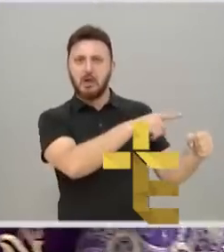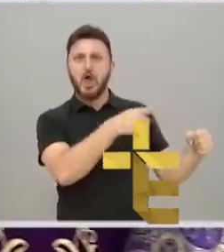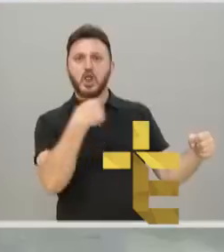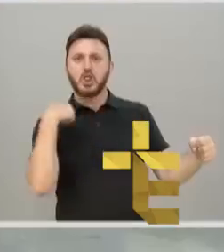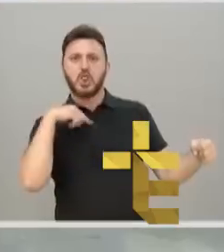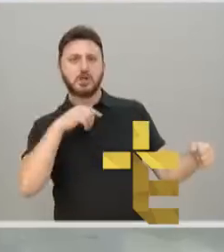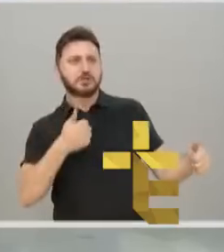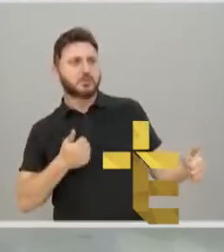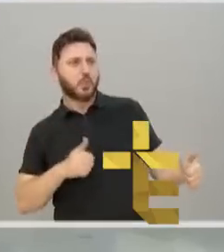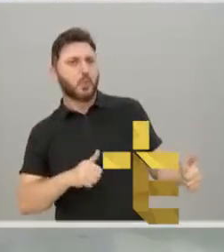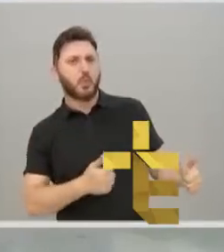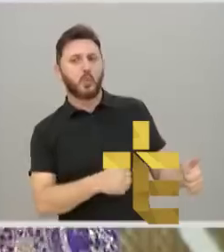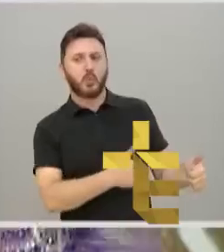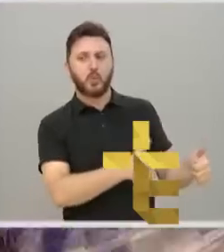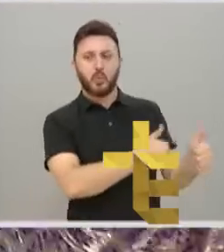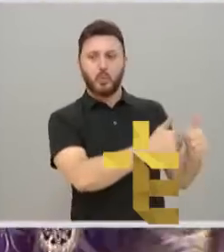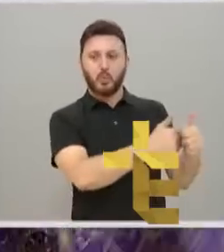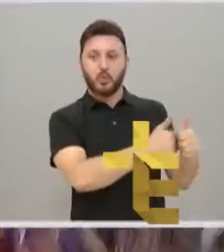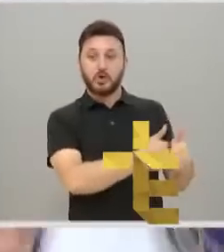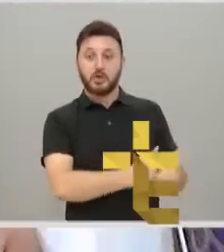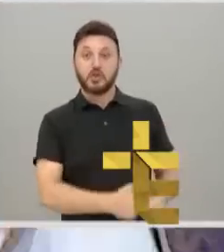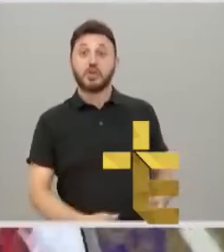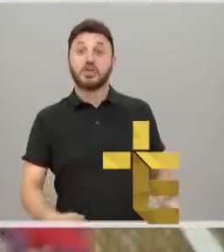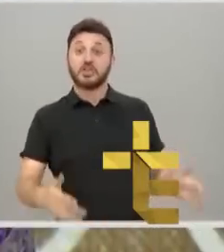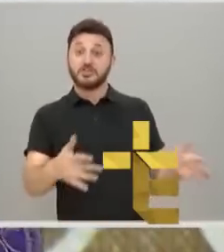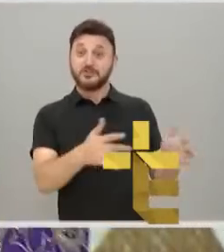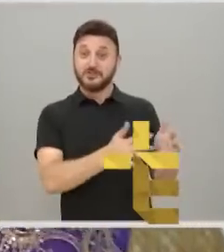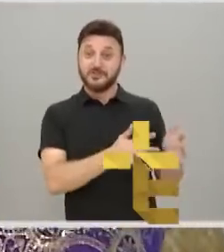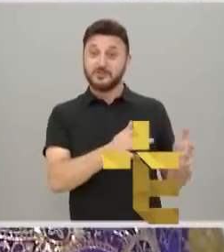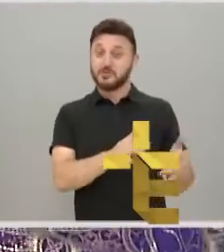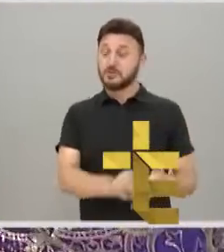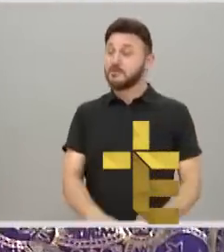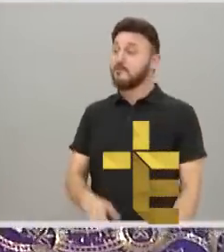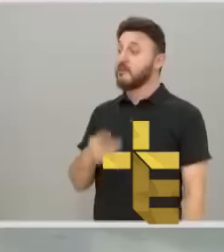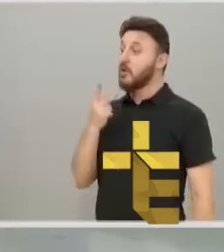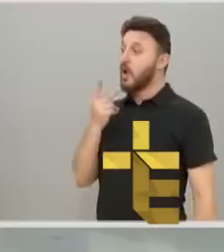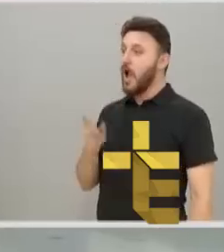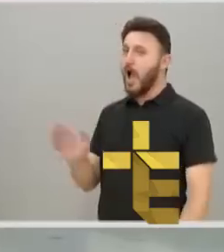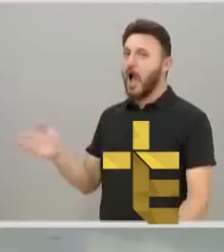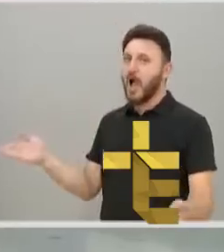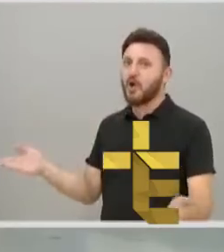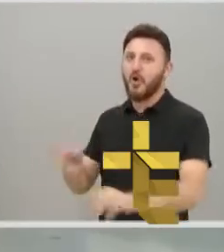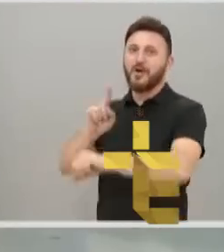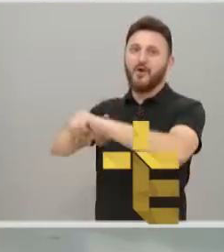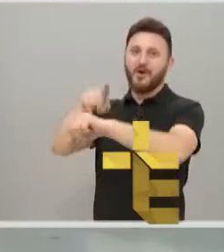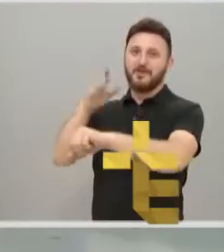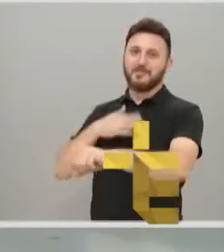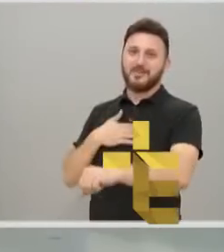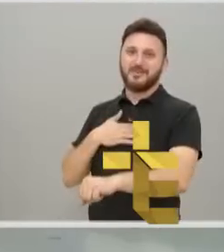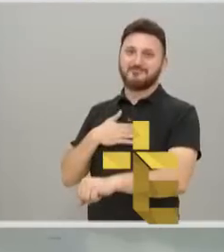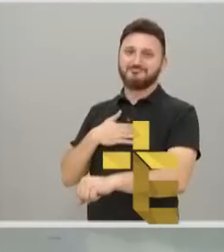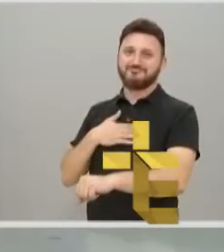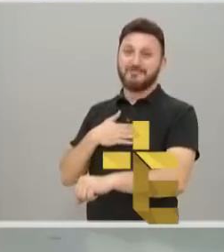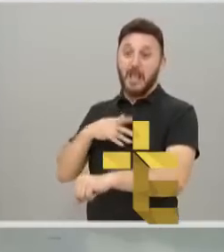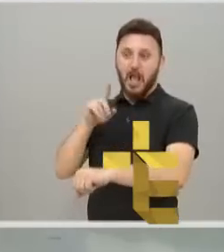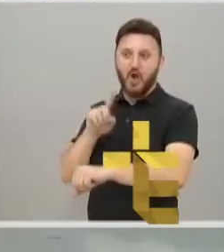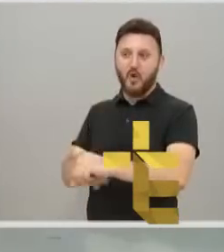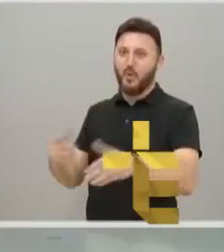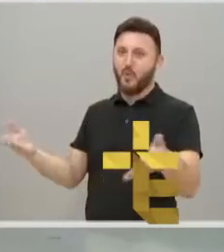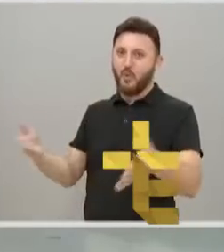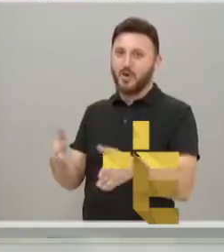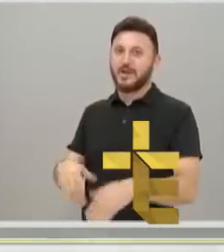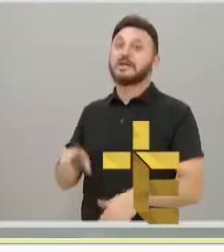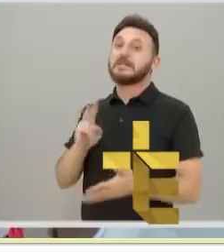E Jesus diz: agora chegou minha hora. Aquela hora que sempre foi